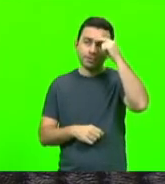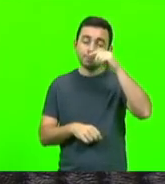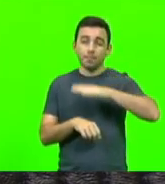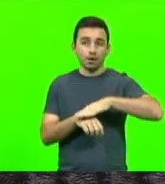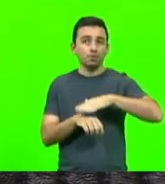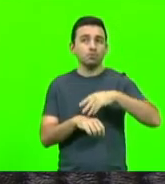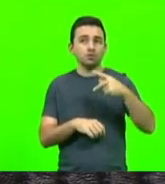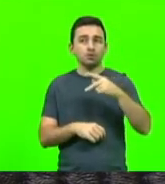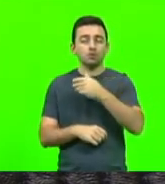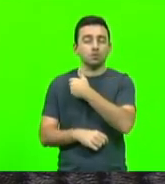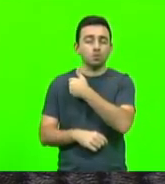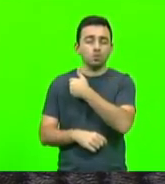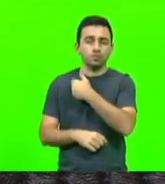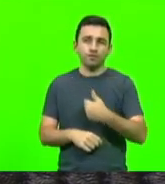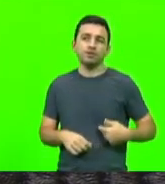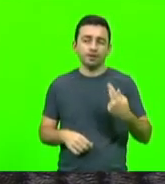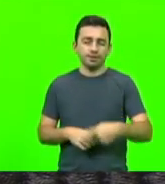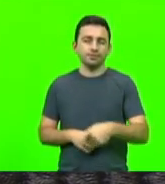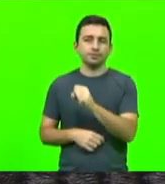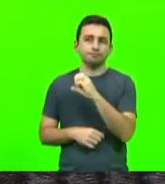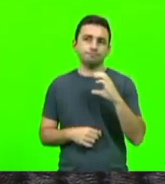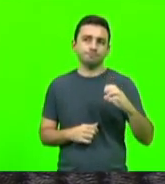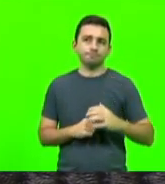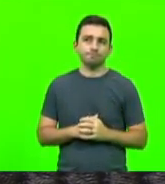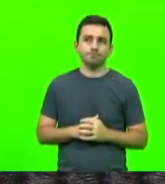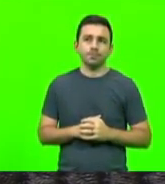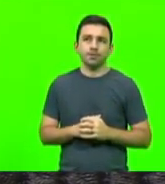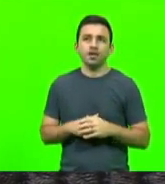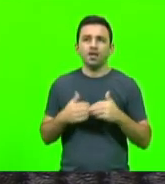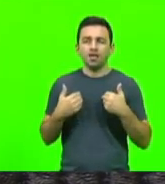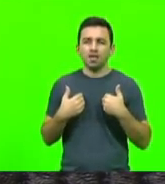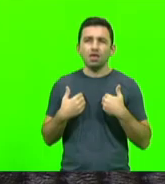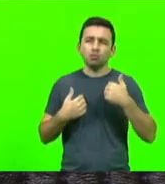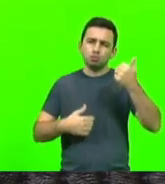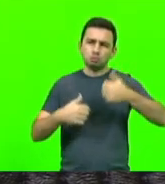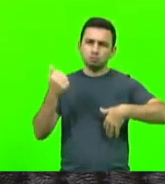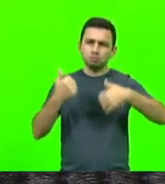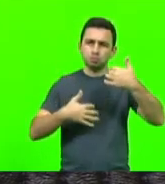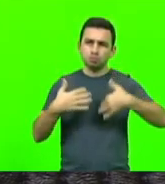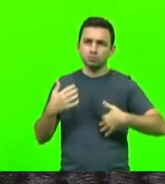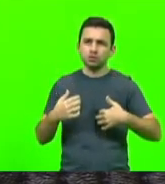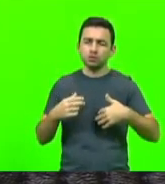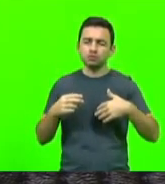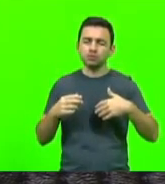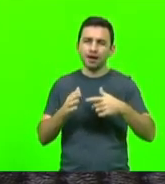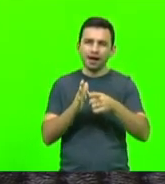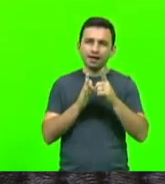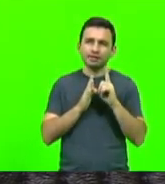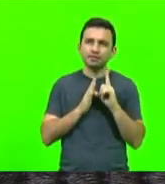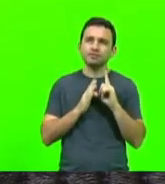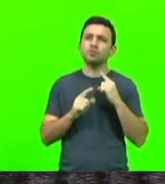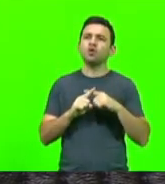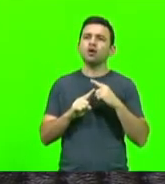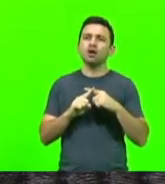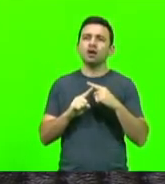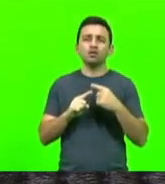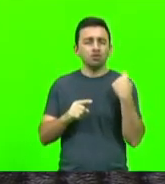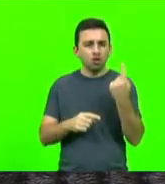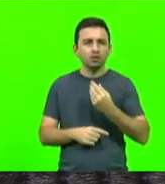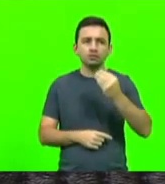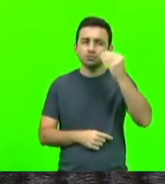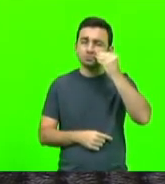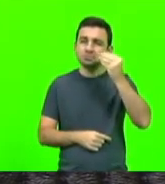do Estado de Santa Catarina. Mas faço esse preâmbulo, senhor presidente, senhores deputados, para dizer que estamos tentando